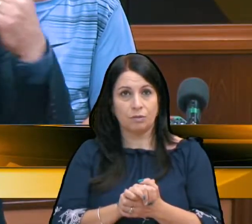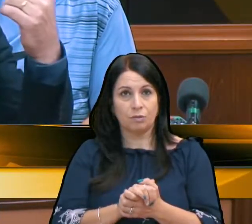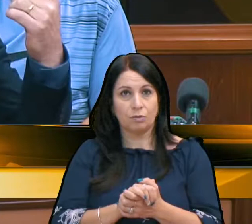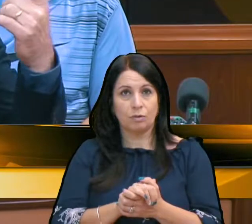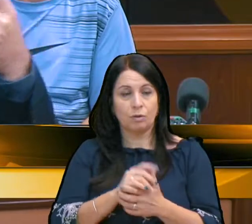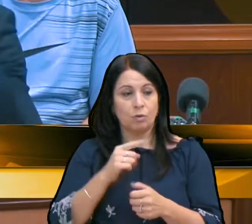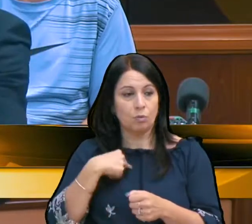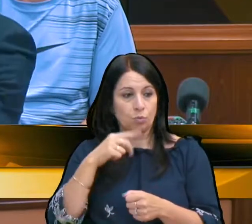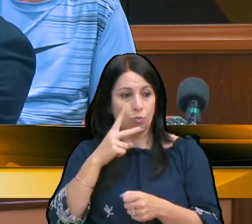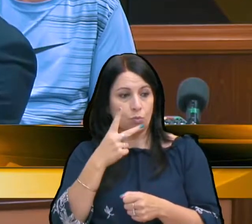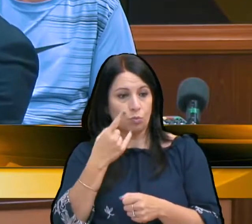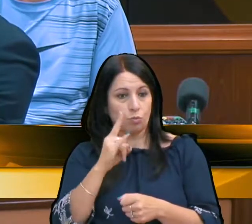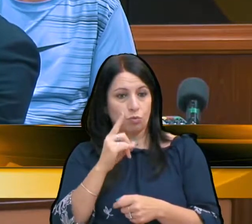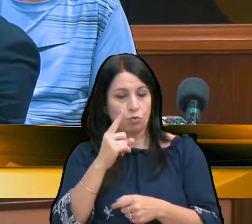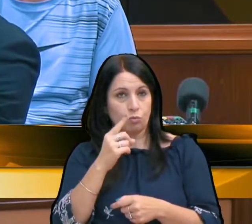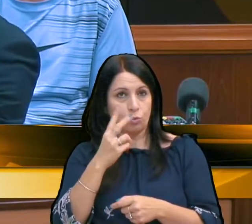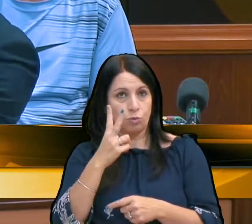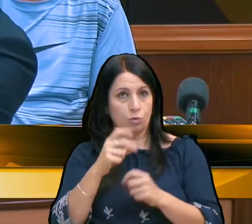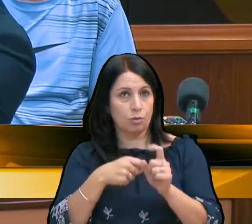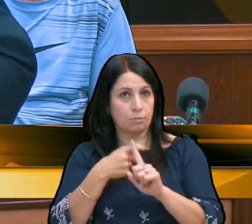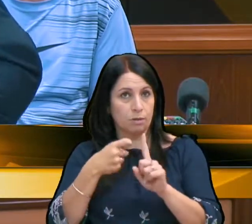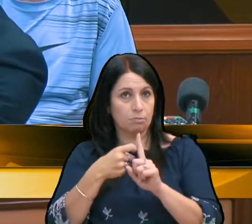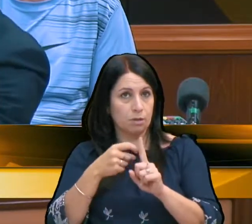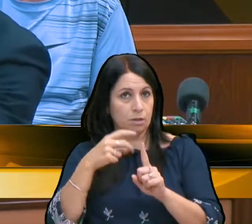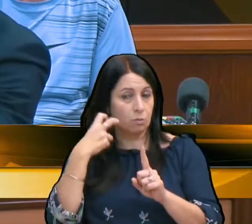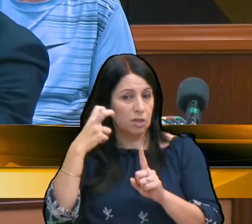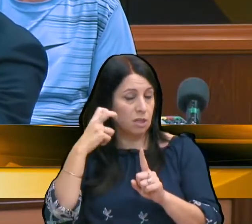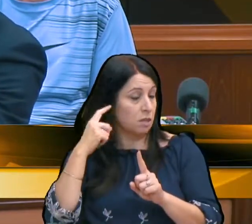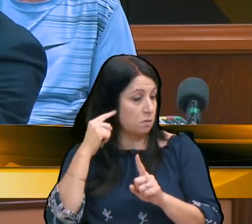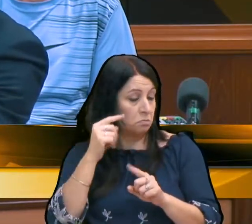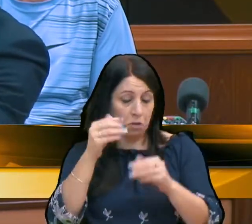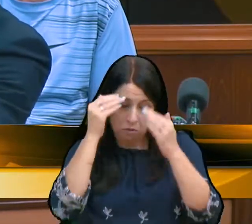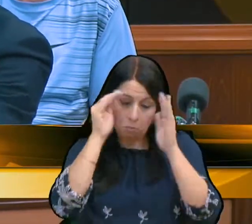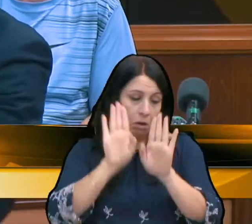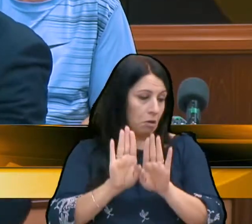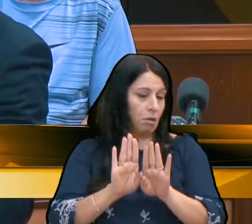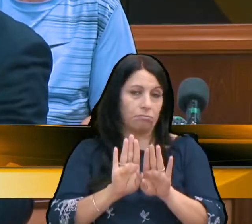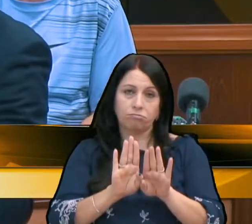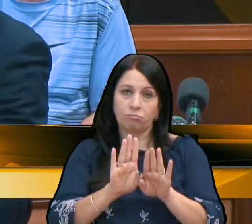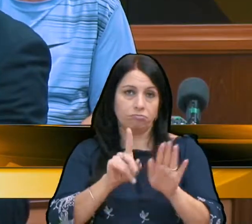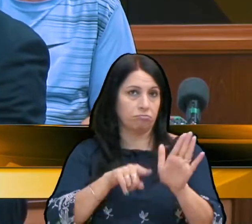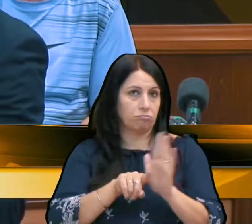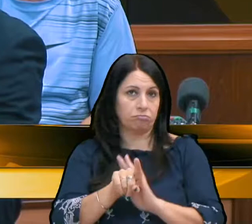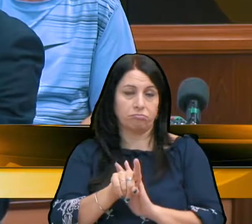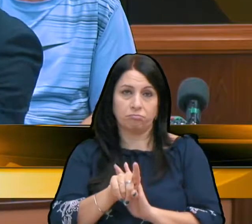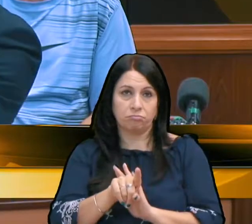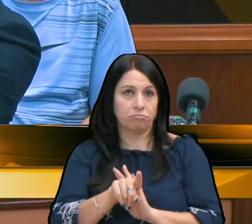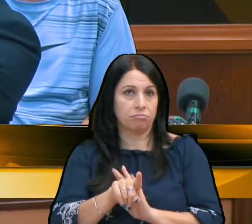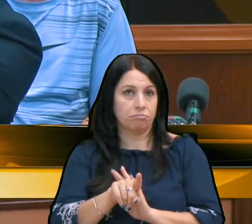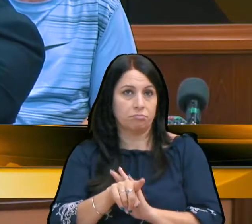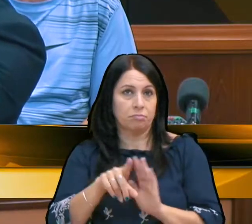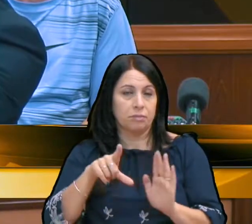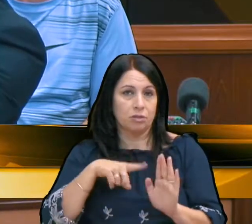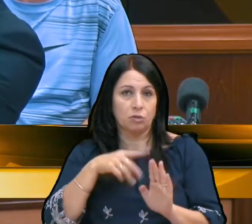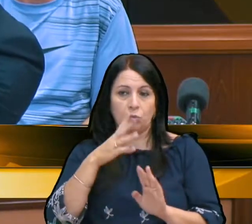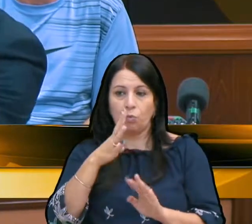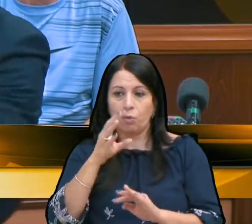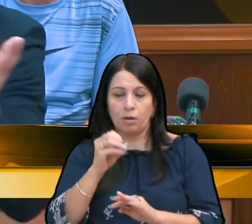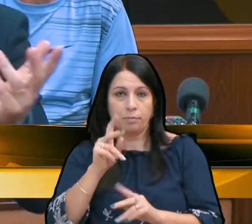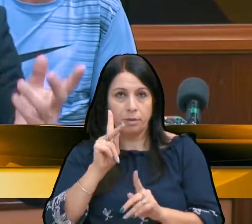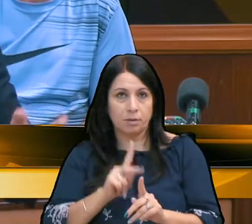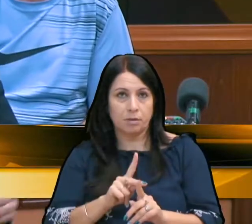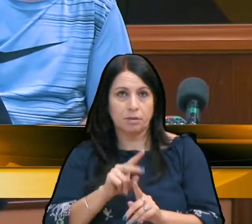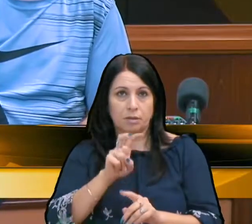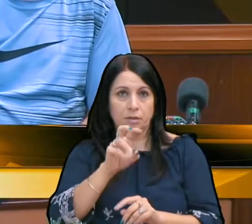2 meses aqui, o pessoal gritando no meu ouvido, respeitei na boa, não questionei. Tinha umas 40 pessoas